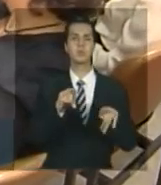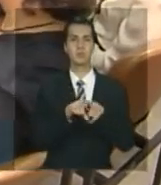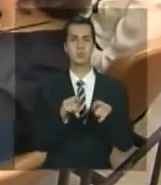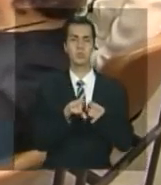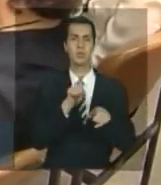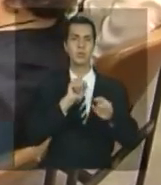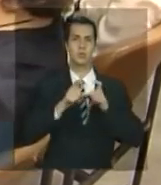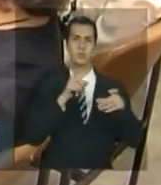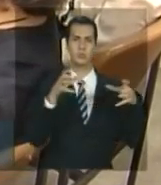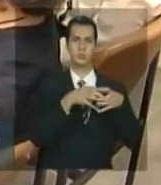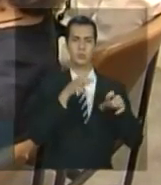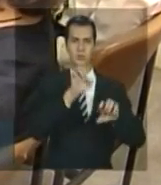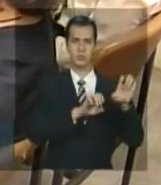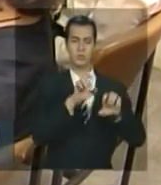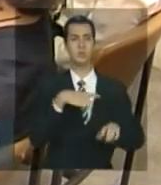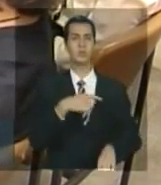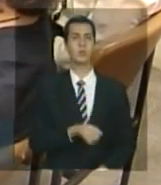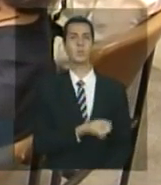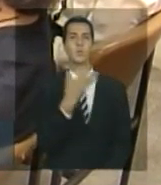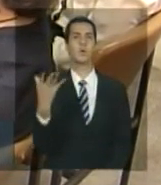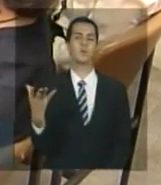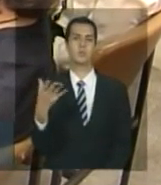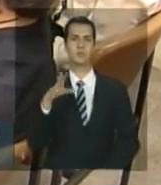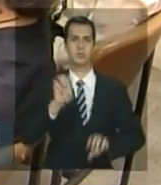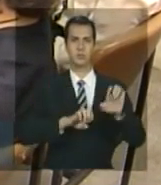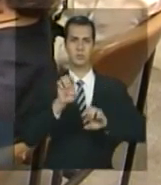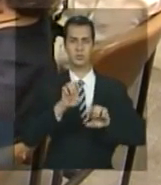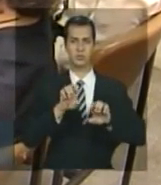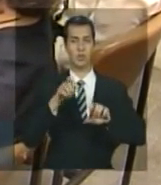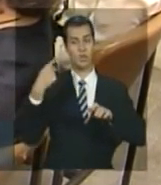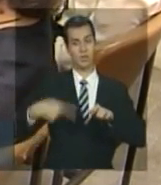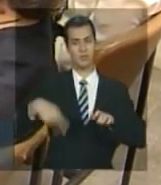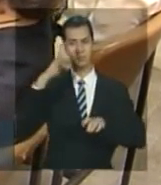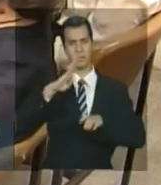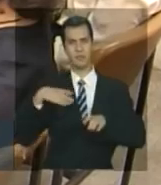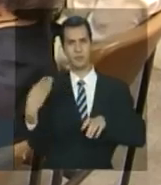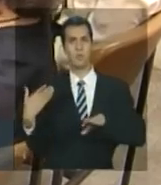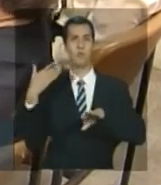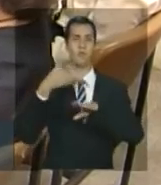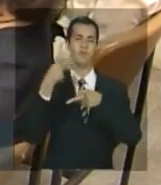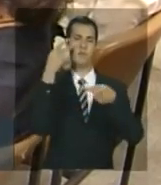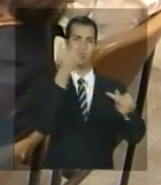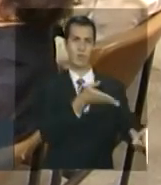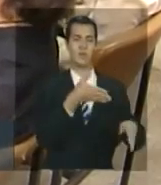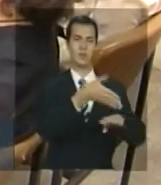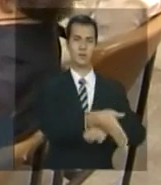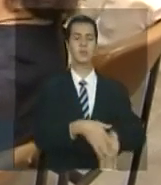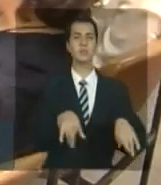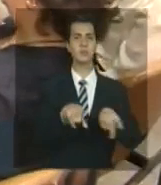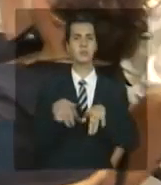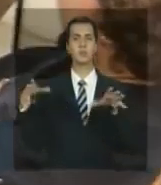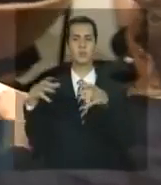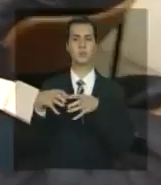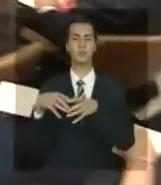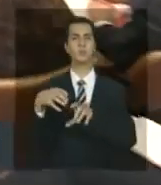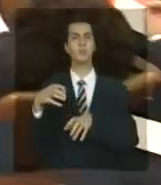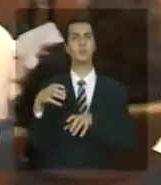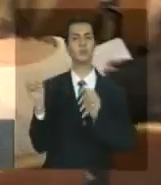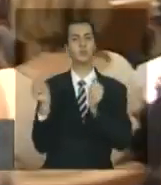se tem um número de empresários já que estão indo do Brasil para lá, se tem a comitiva também. Obrigada.